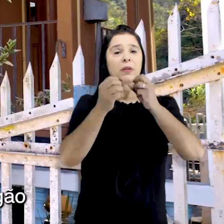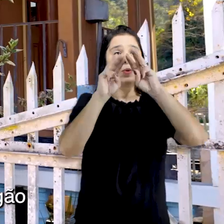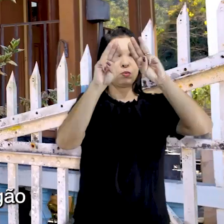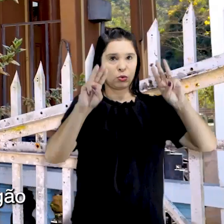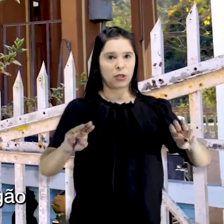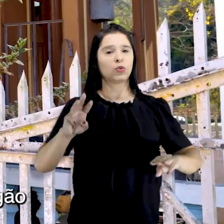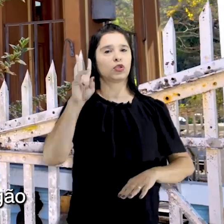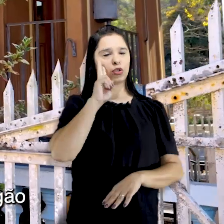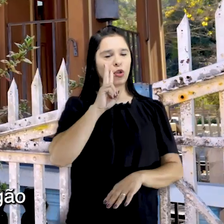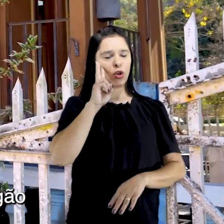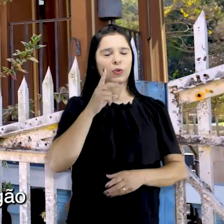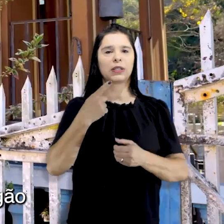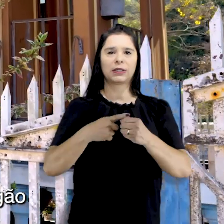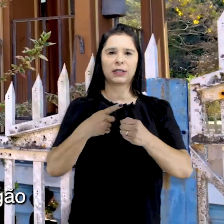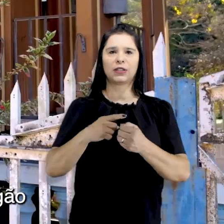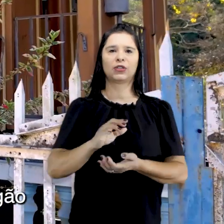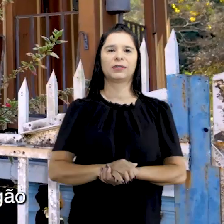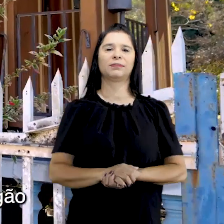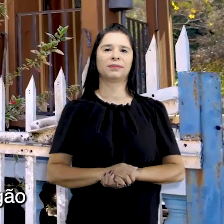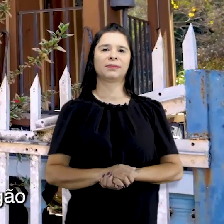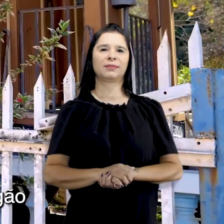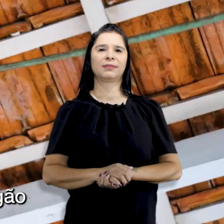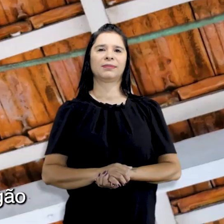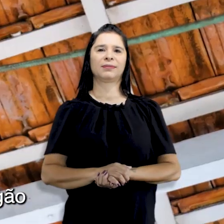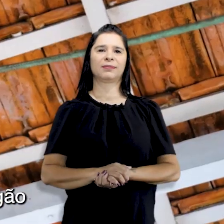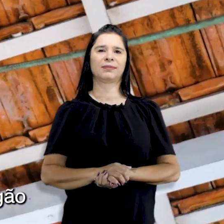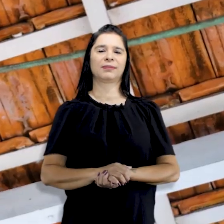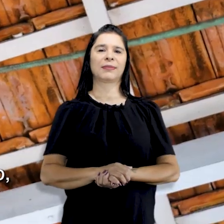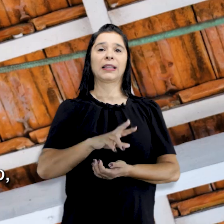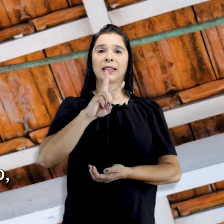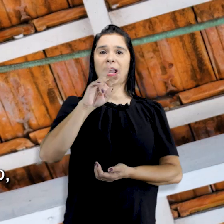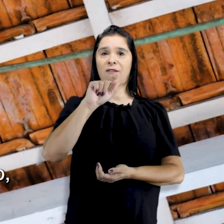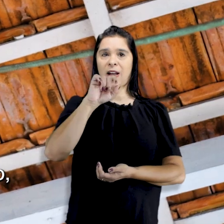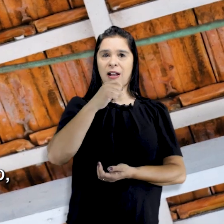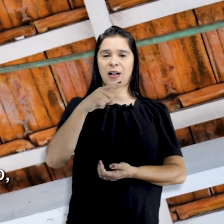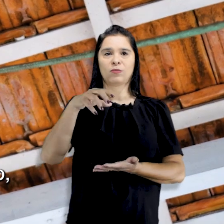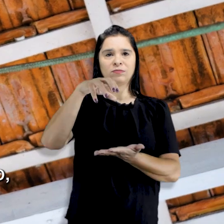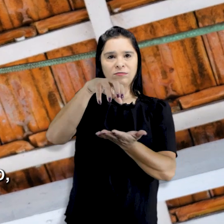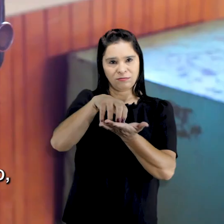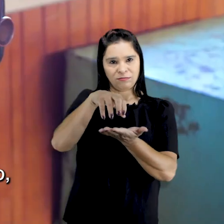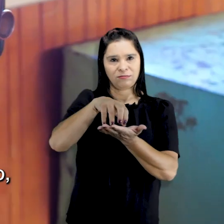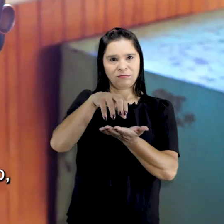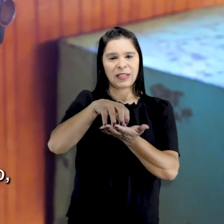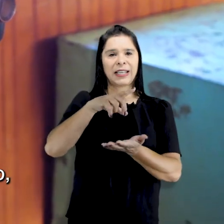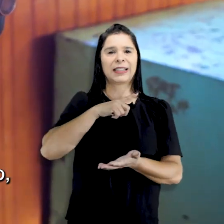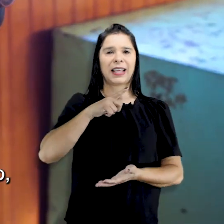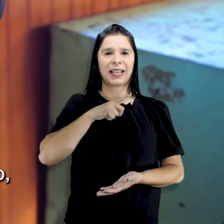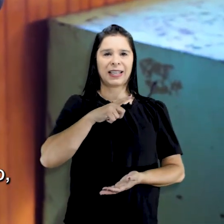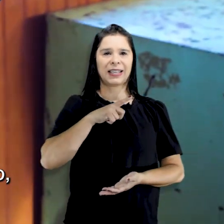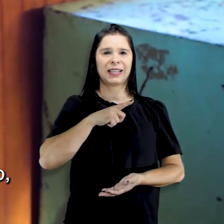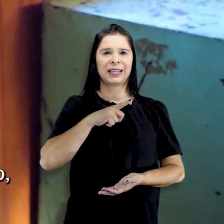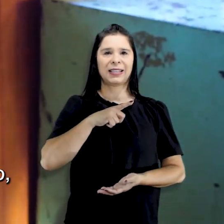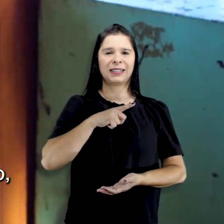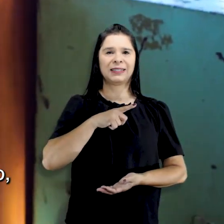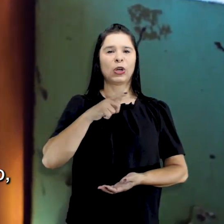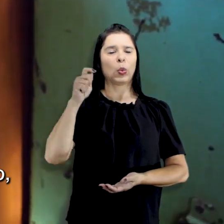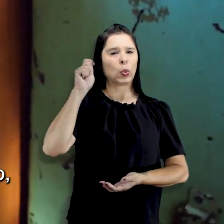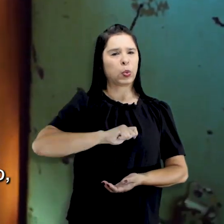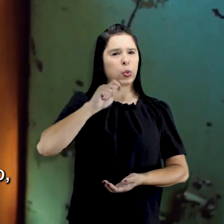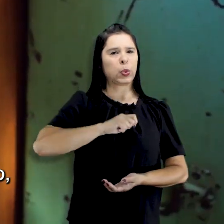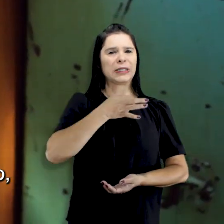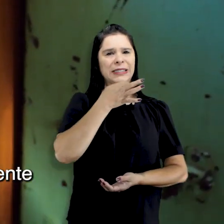cidade, e tem o vagão também, que é um vagão que tem os sinos, os objetos mesmo, né,